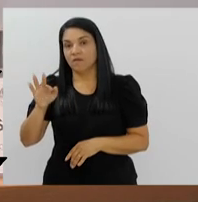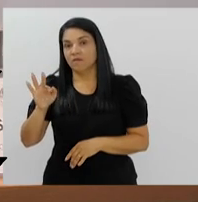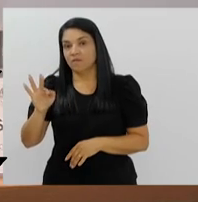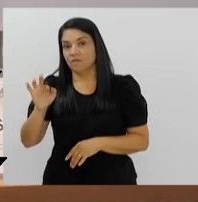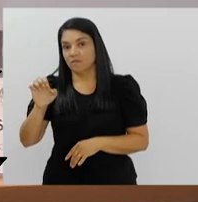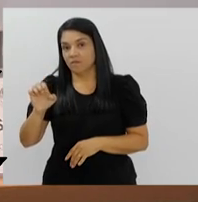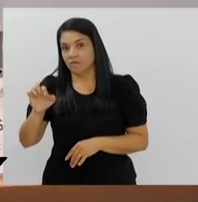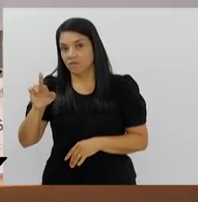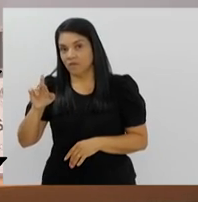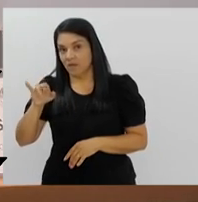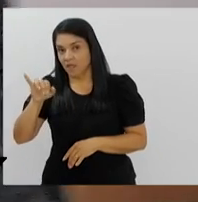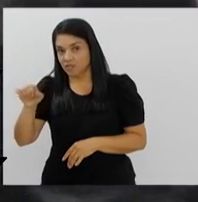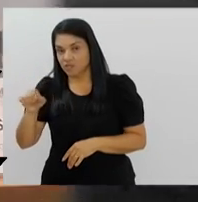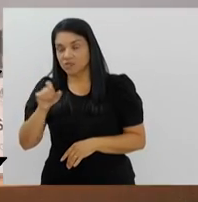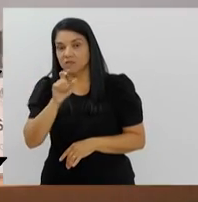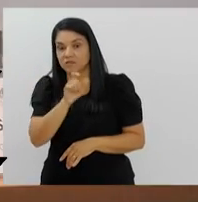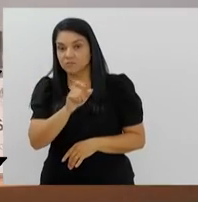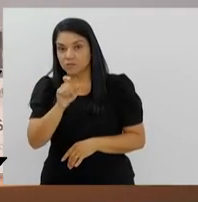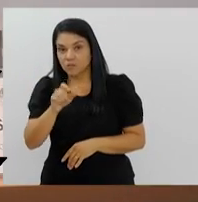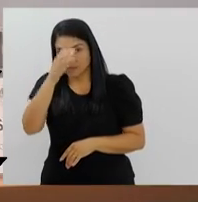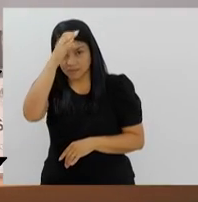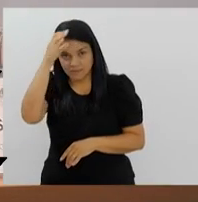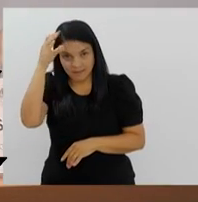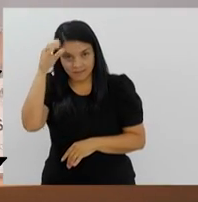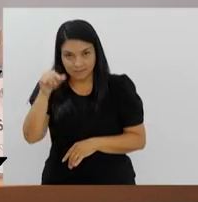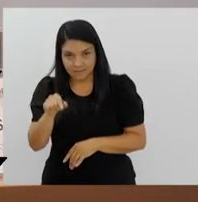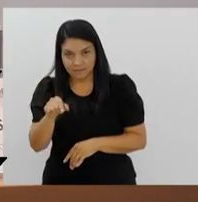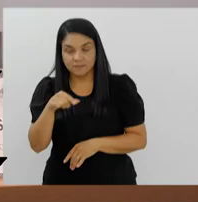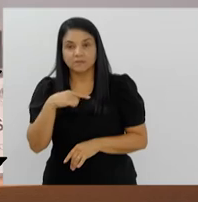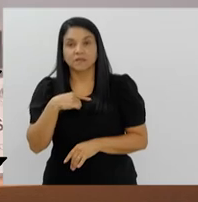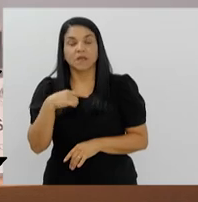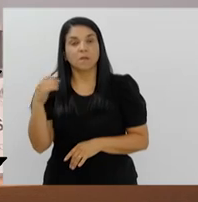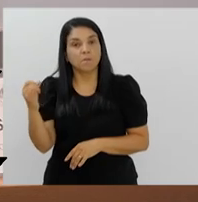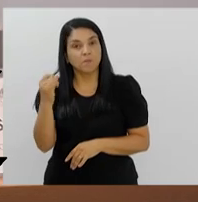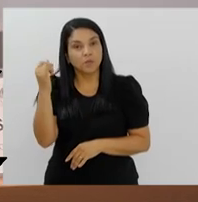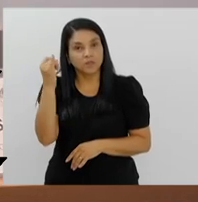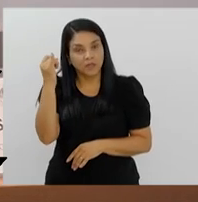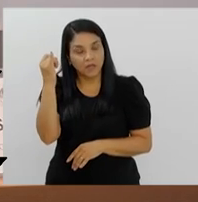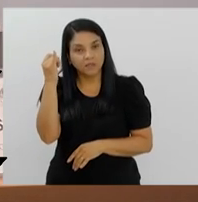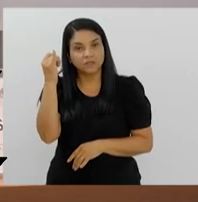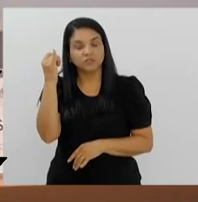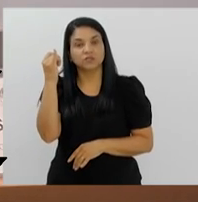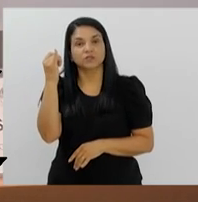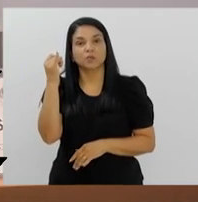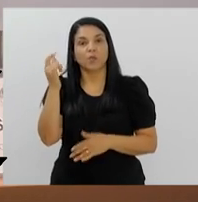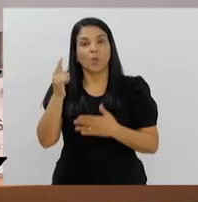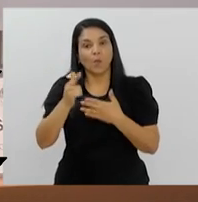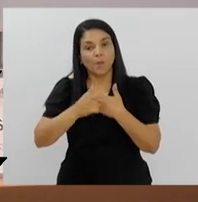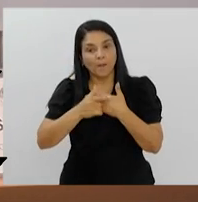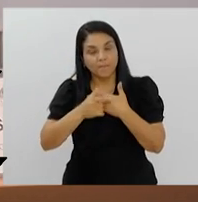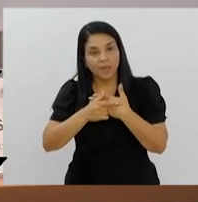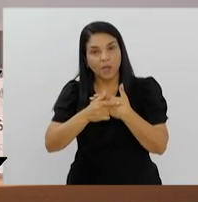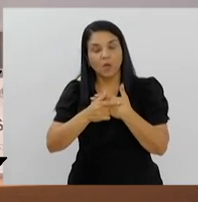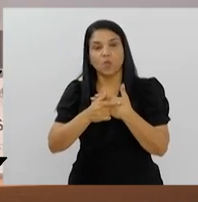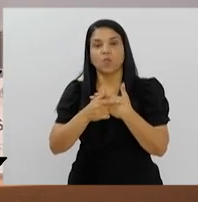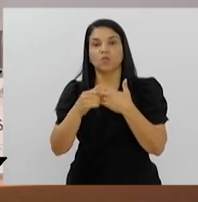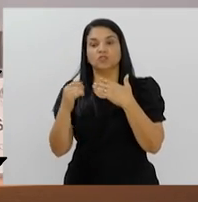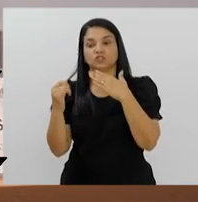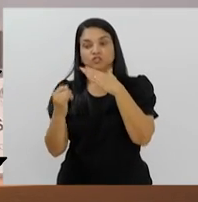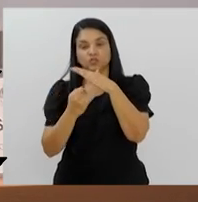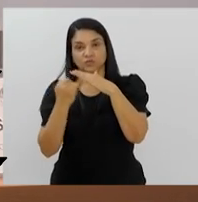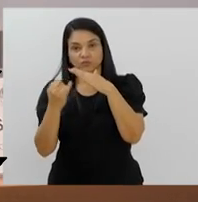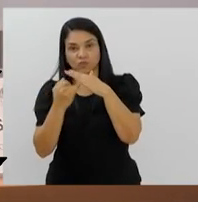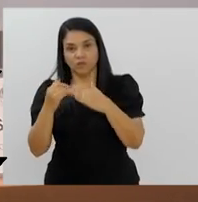ferge então assim eh é importante que a Federação o papel federativo institucional da Unimed